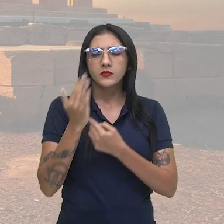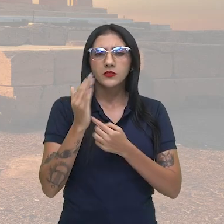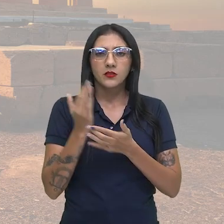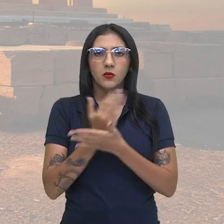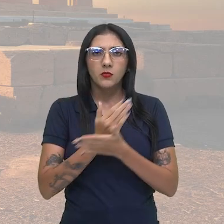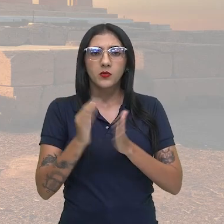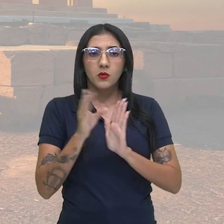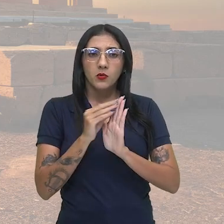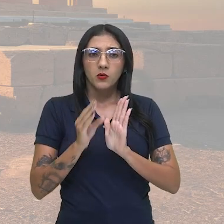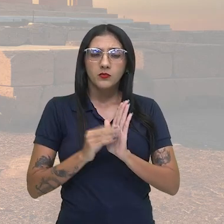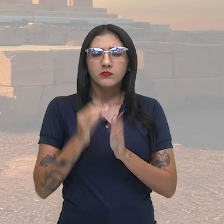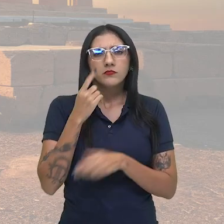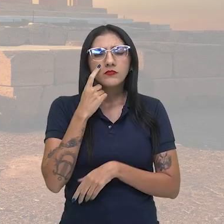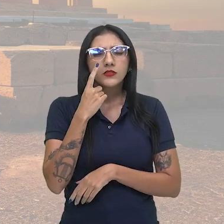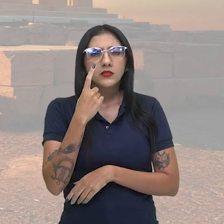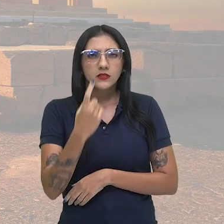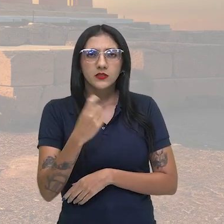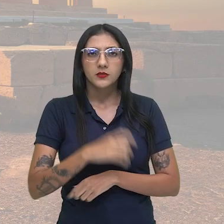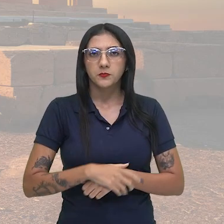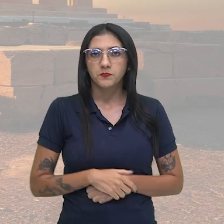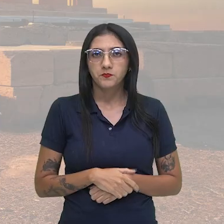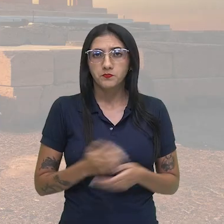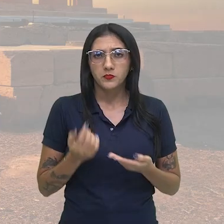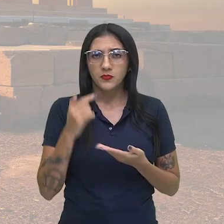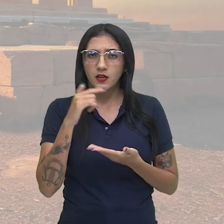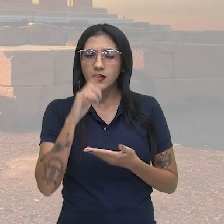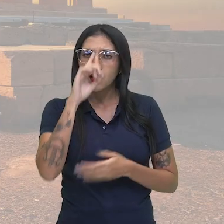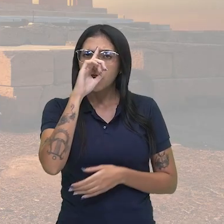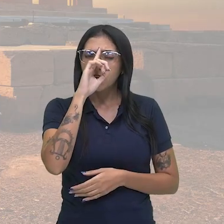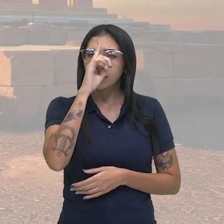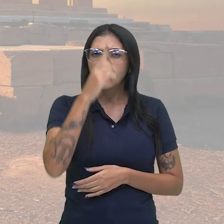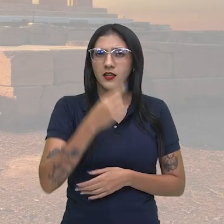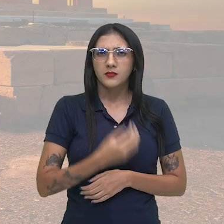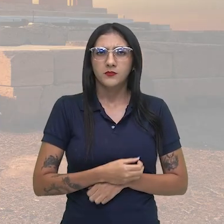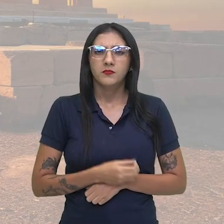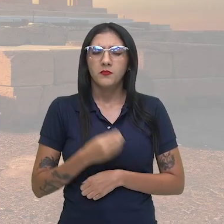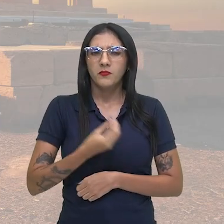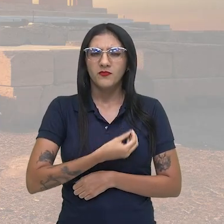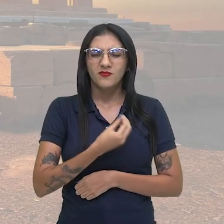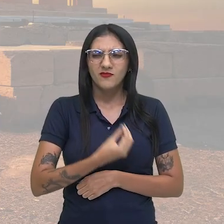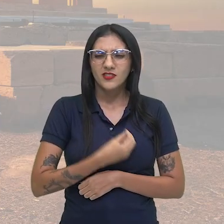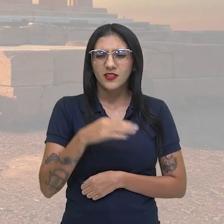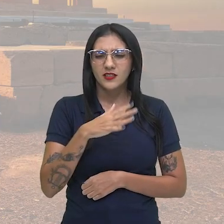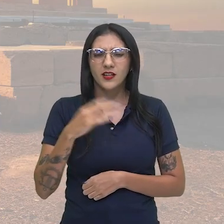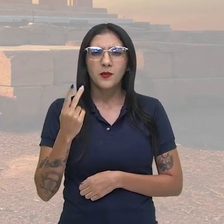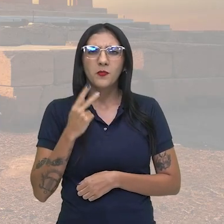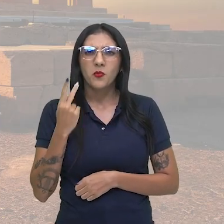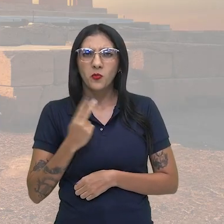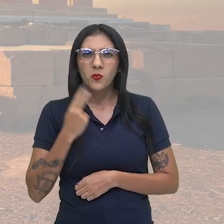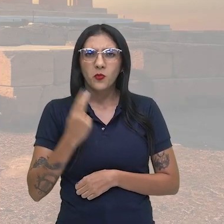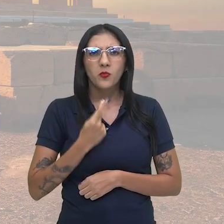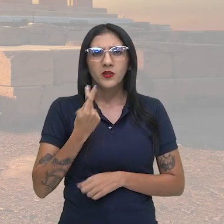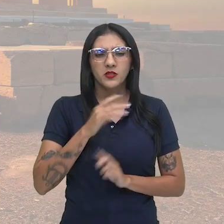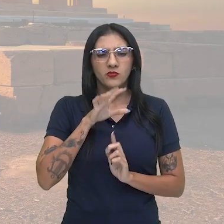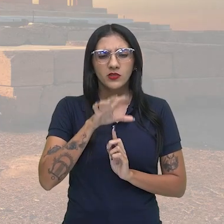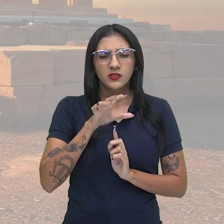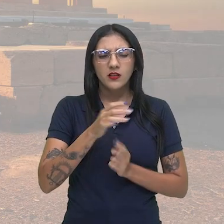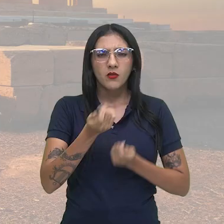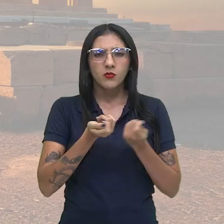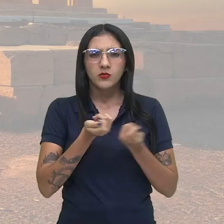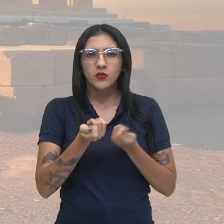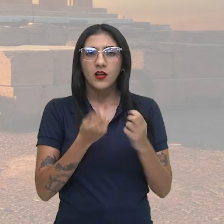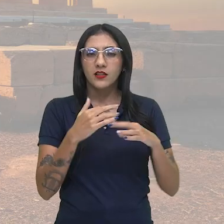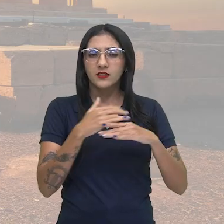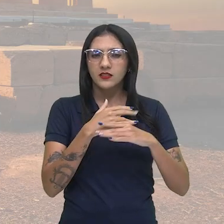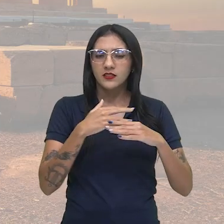esse conceito de política. Aquela ideia de vida pública, de governança, de gerir o destino das cidades, foi